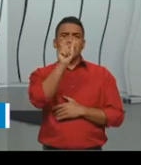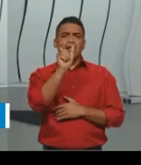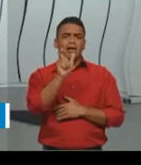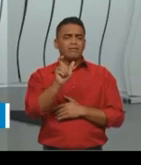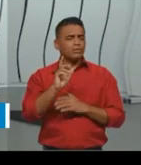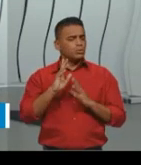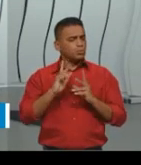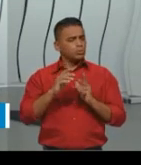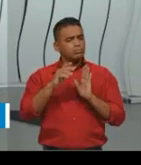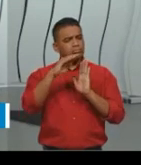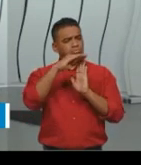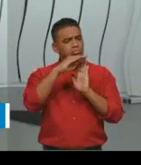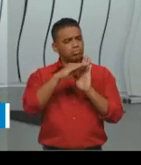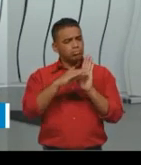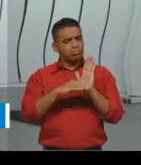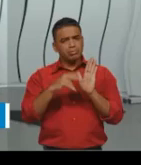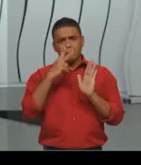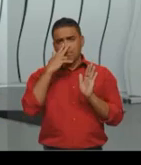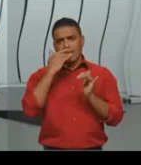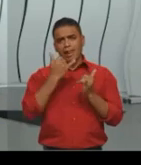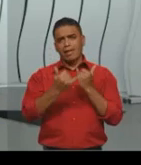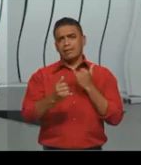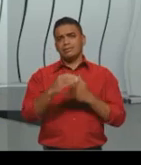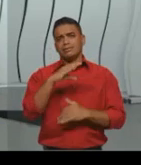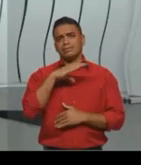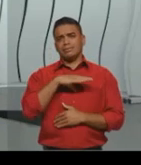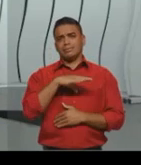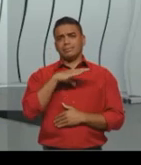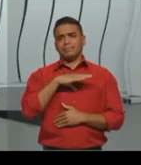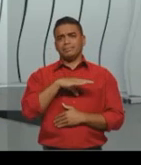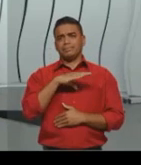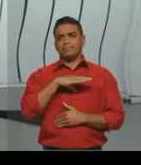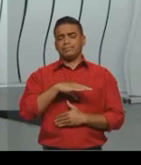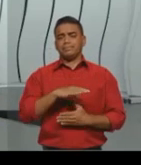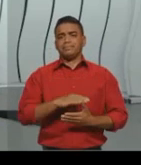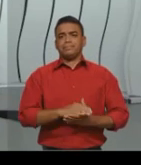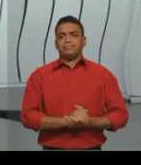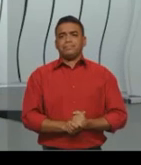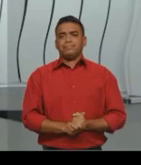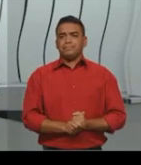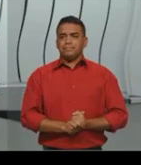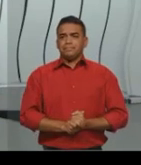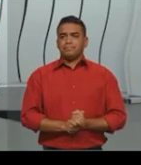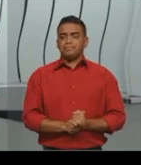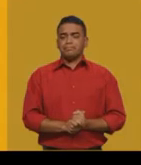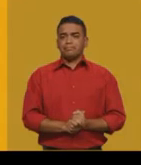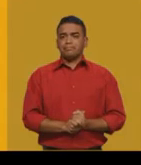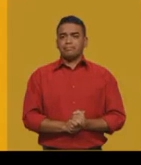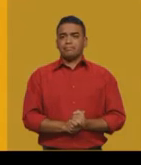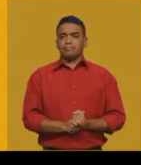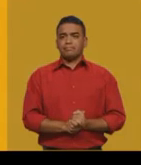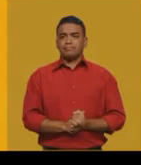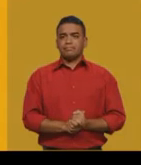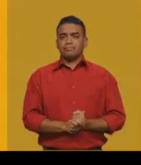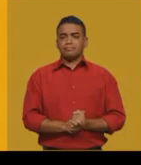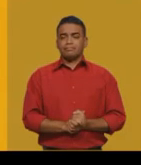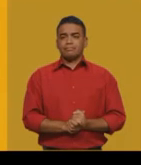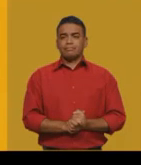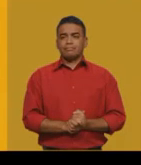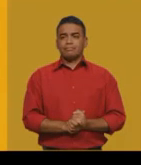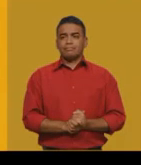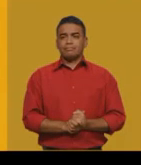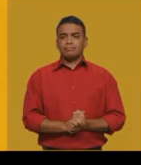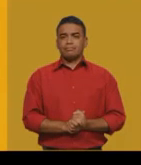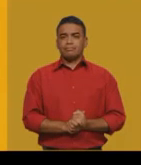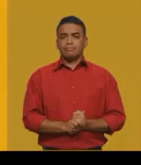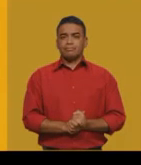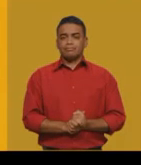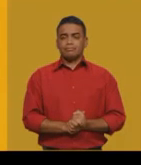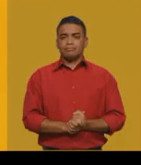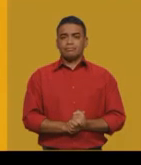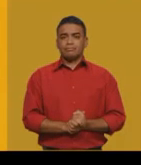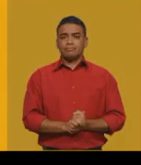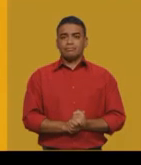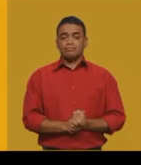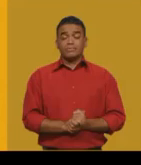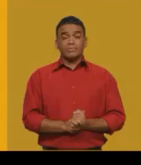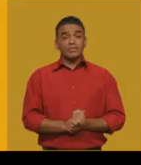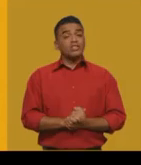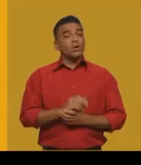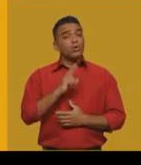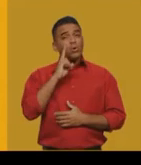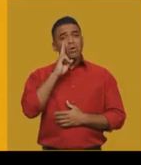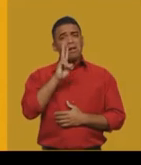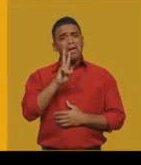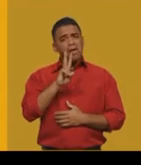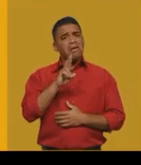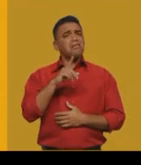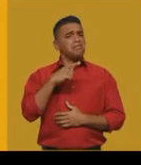poems, sonnets, official, documentation, specific event. Eu olhei, eu acho